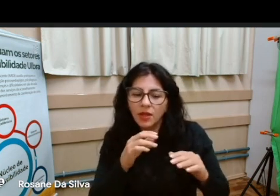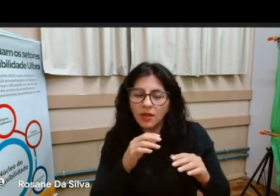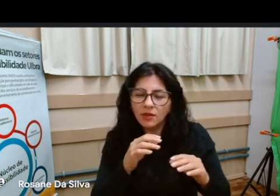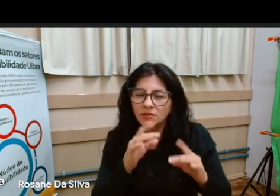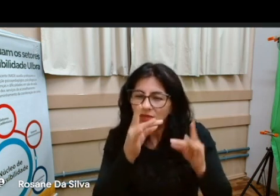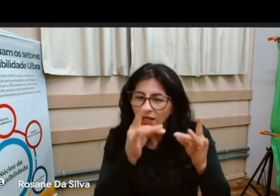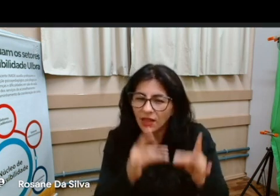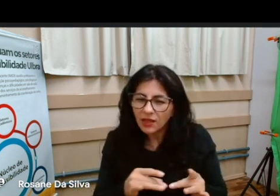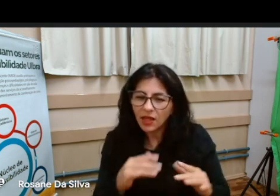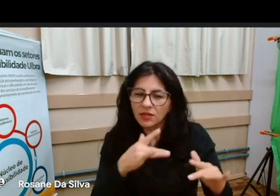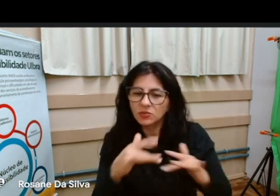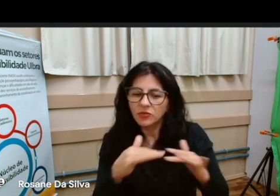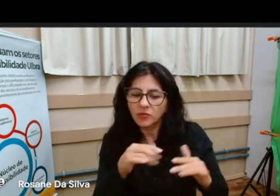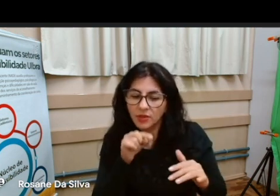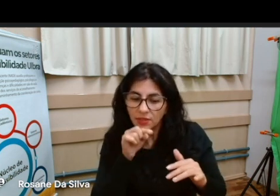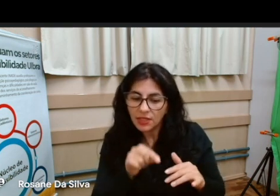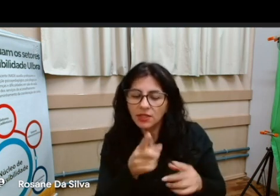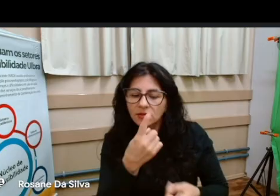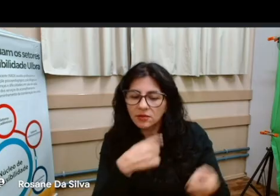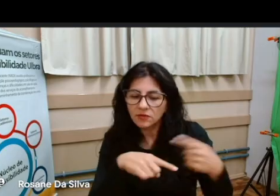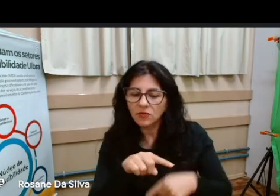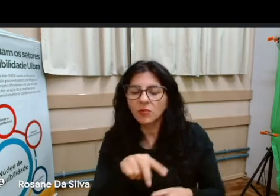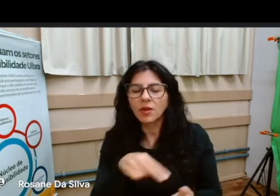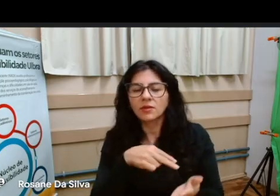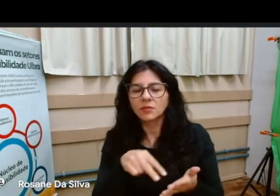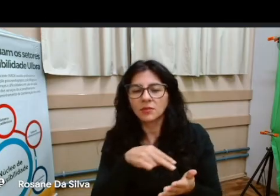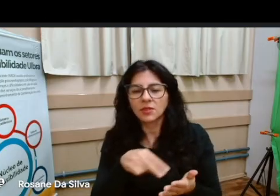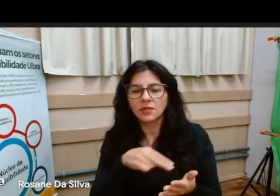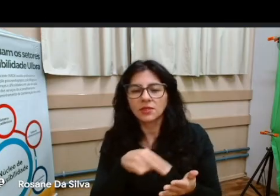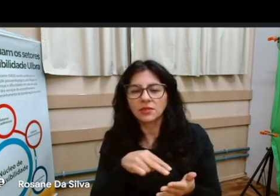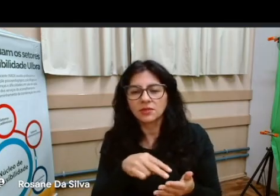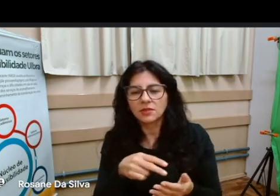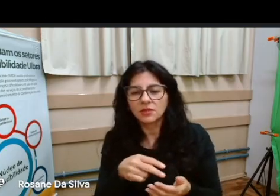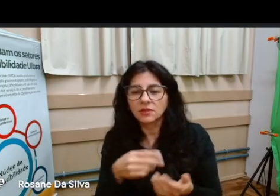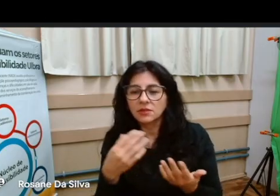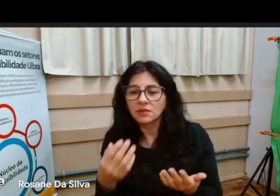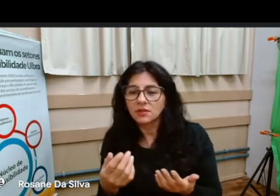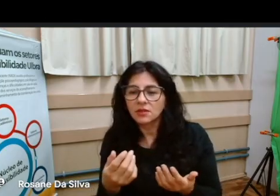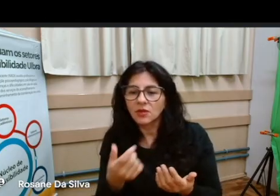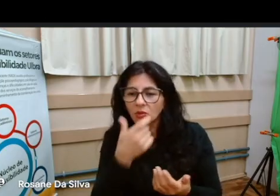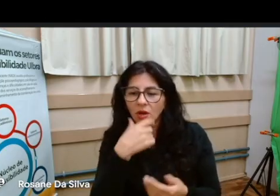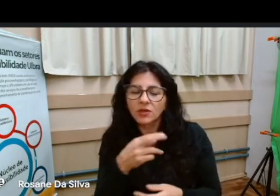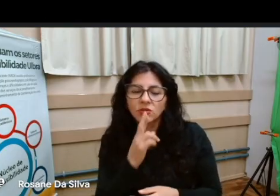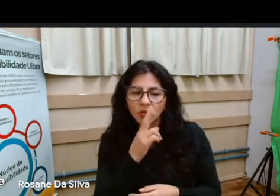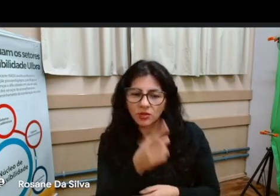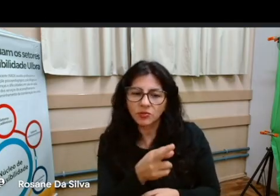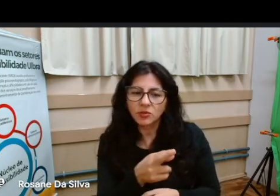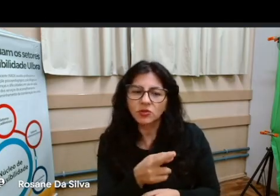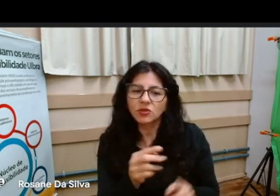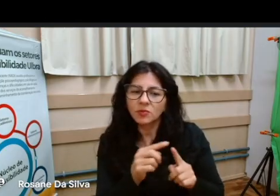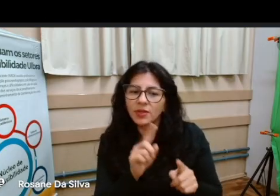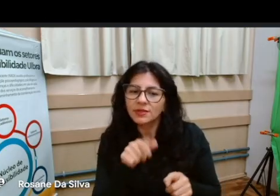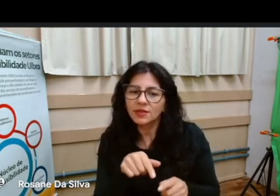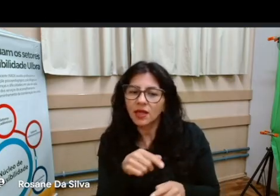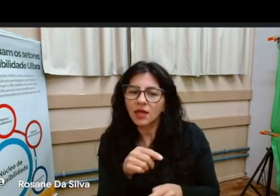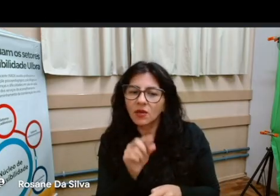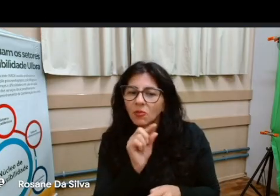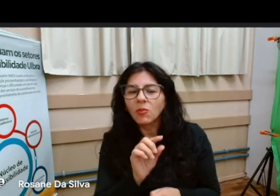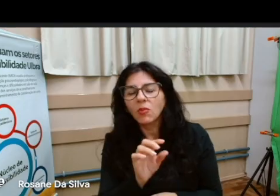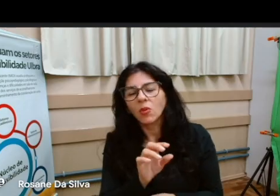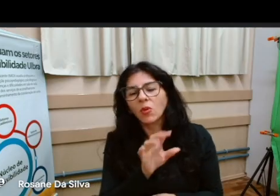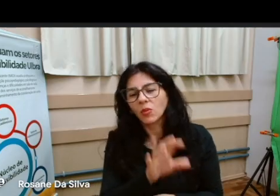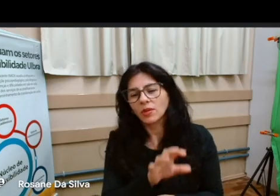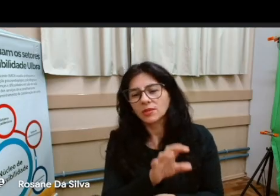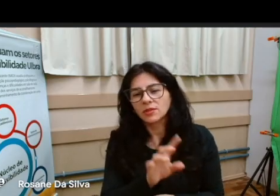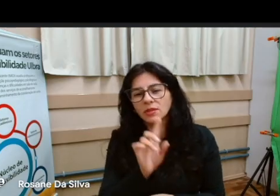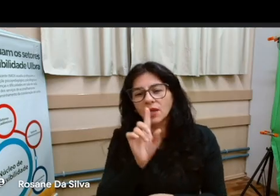micro movimentos E isso se transformar numa dança então acho que eu não sei se eu respondi aí mas é é é um pouco